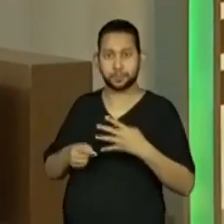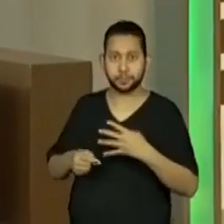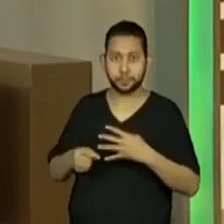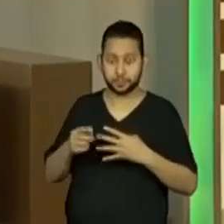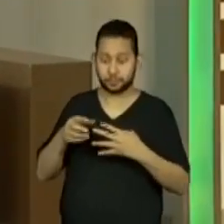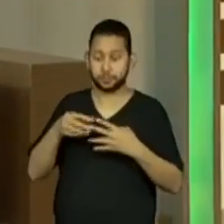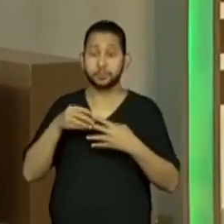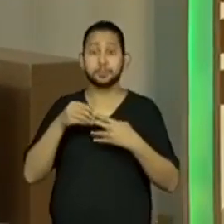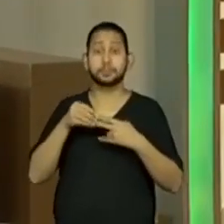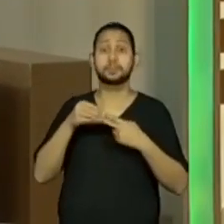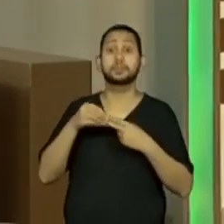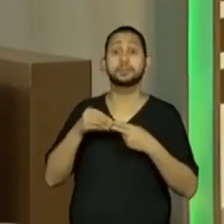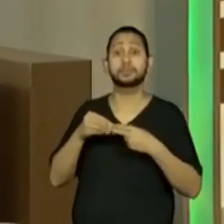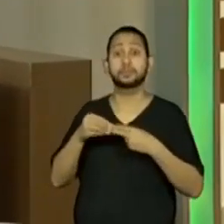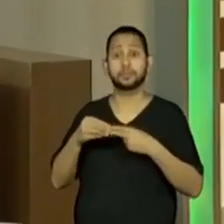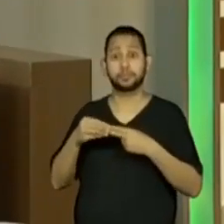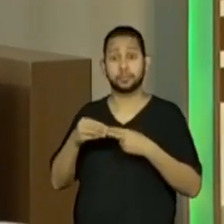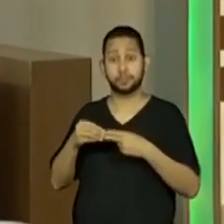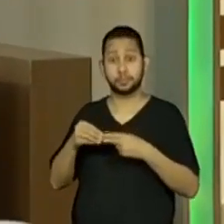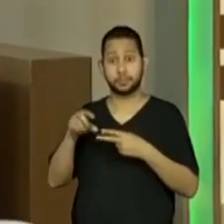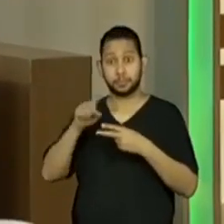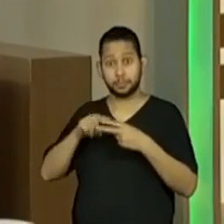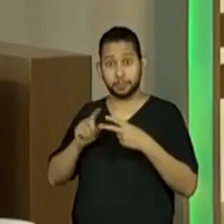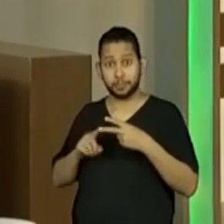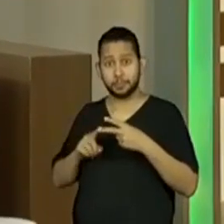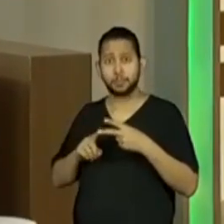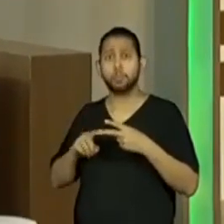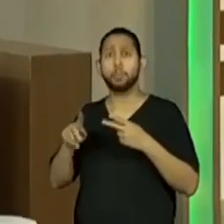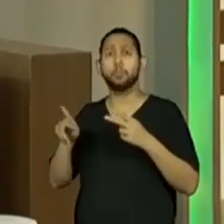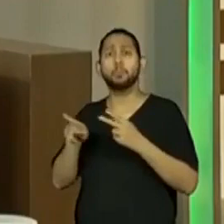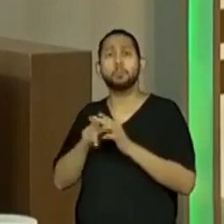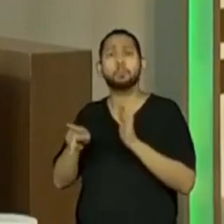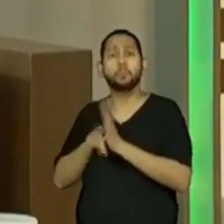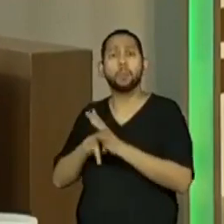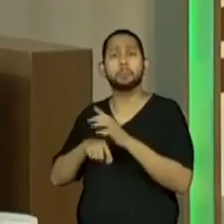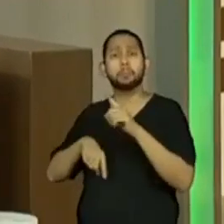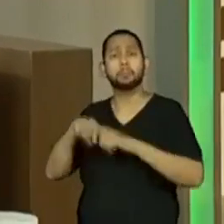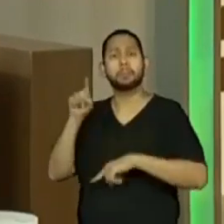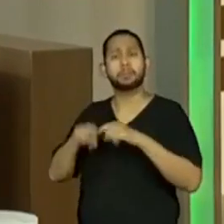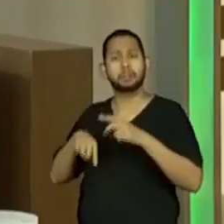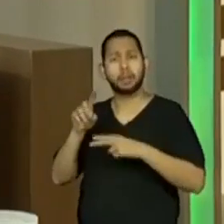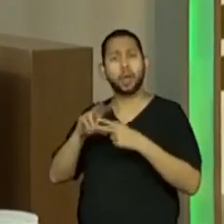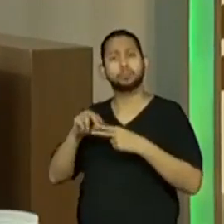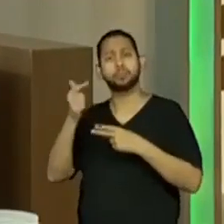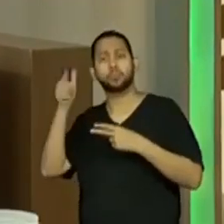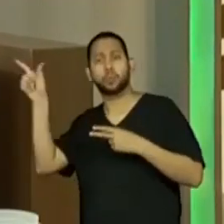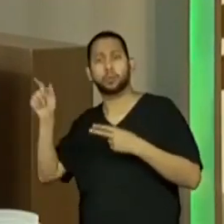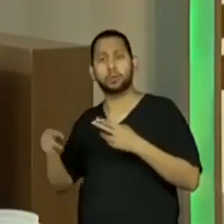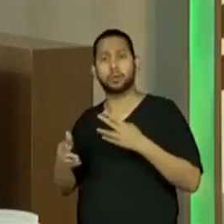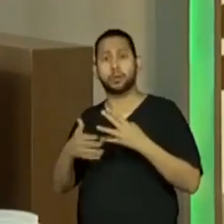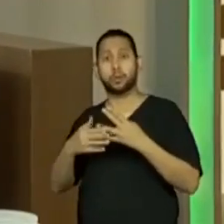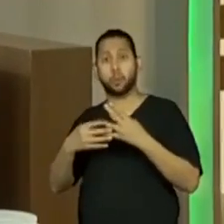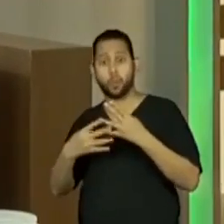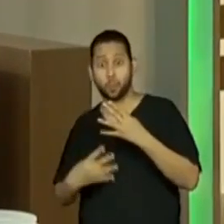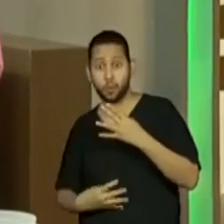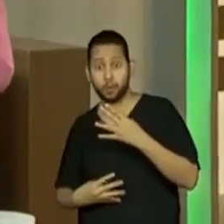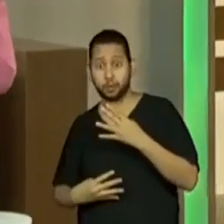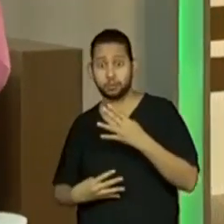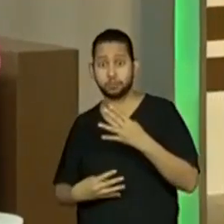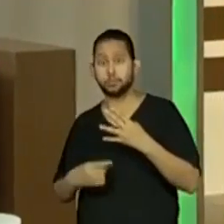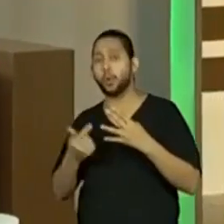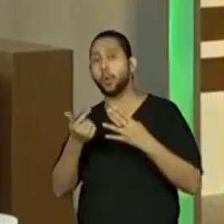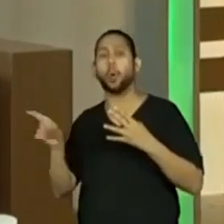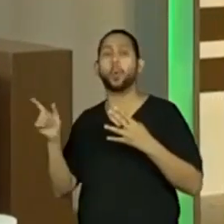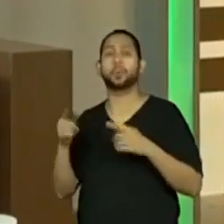segunda corda, neste violão, são feitas de um material, e as outras cordas são